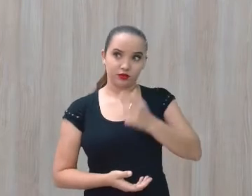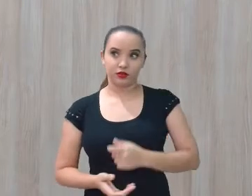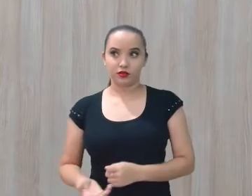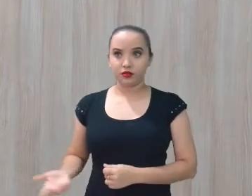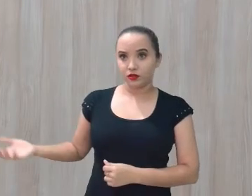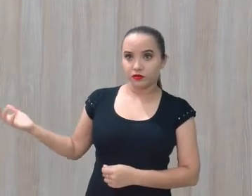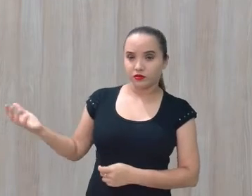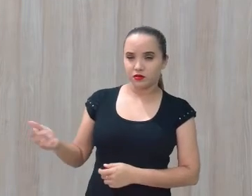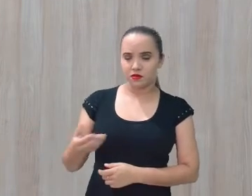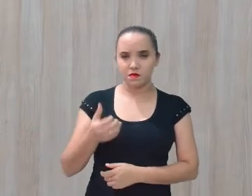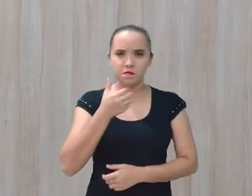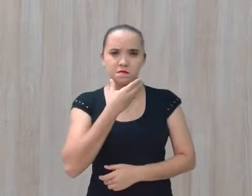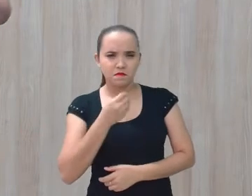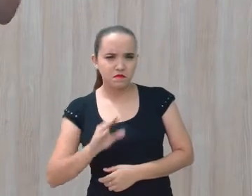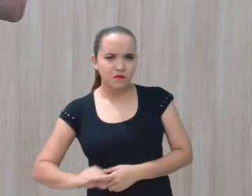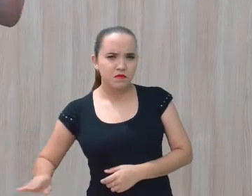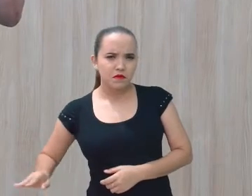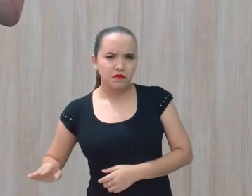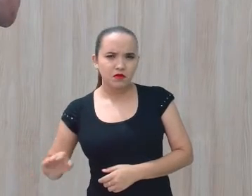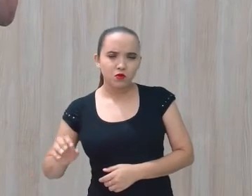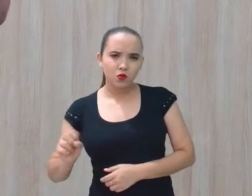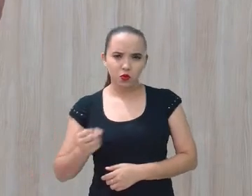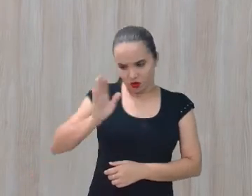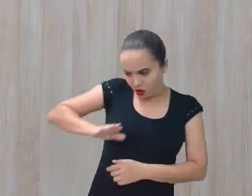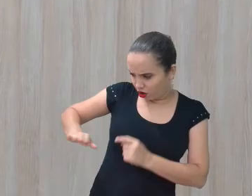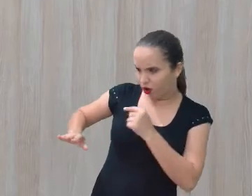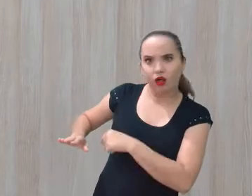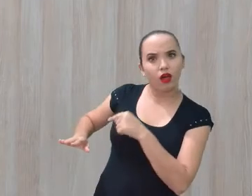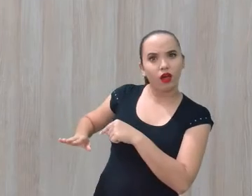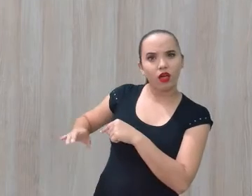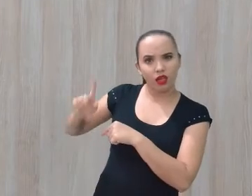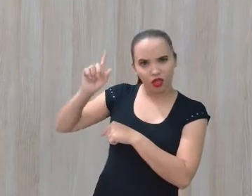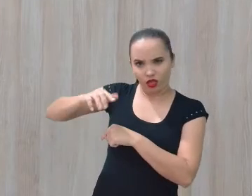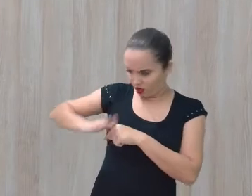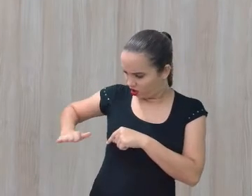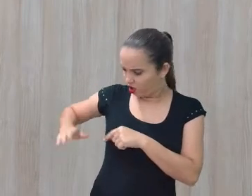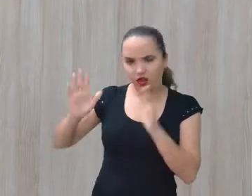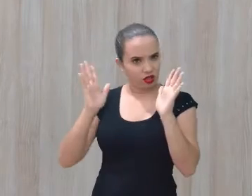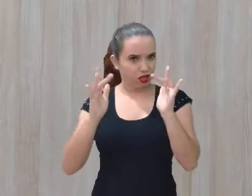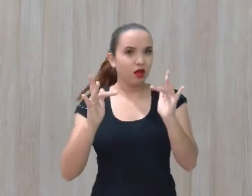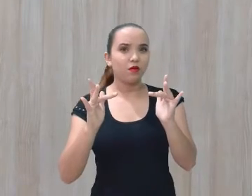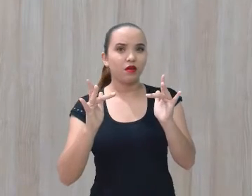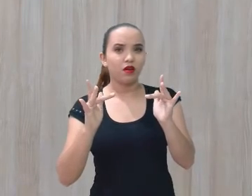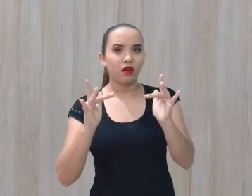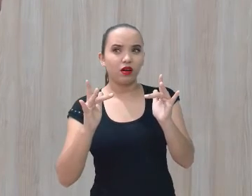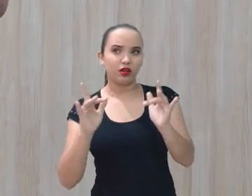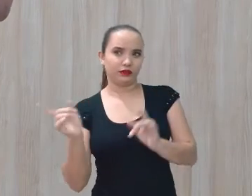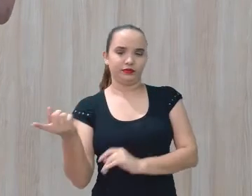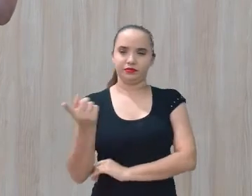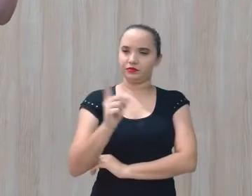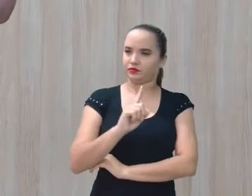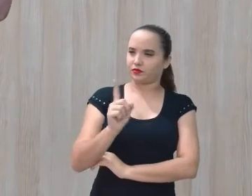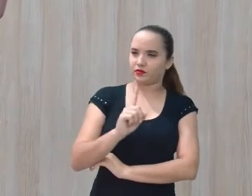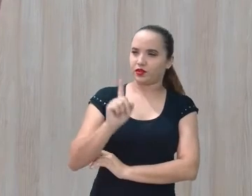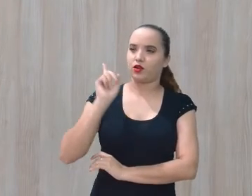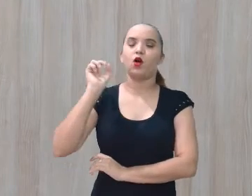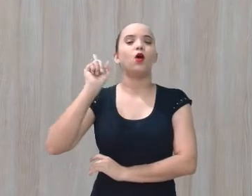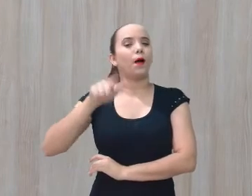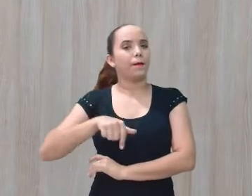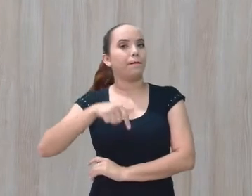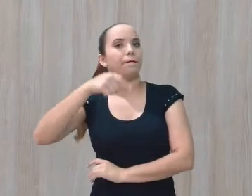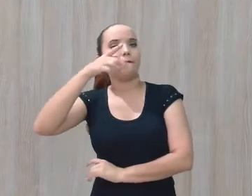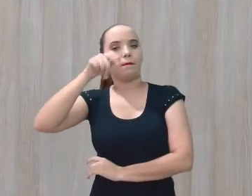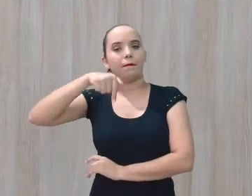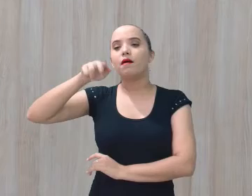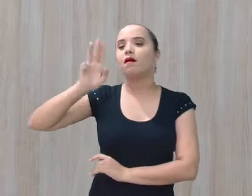essa criança namora? Não, sabe, quem namora é quem já